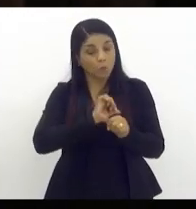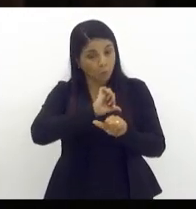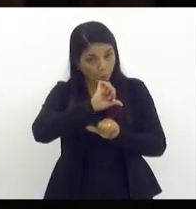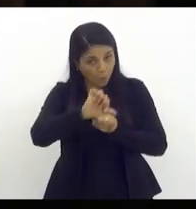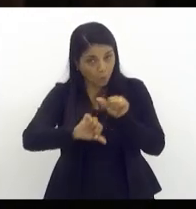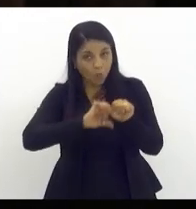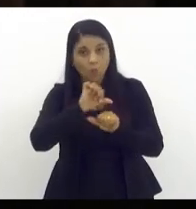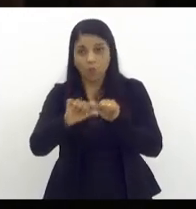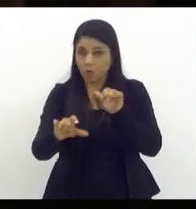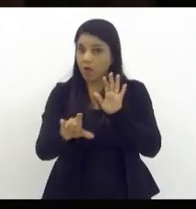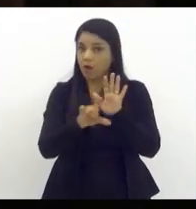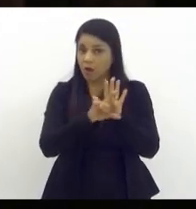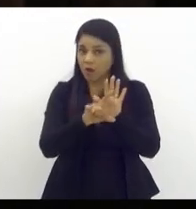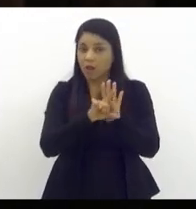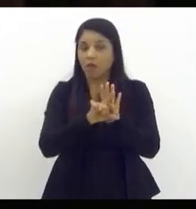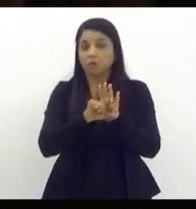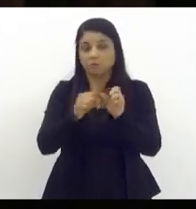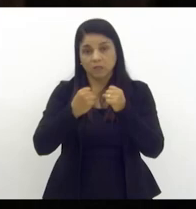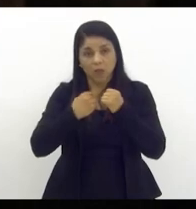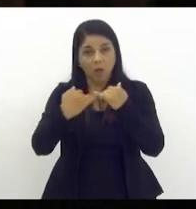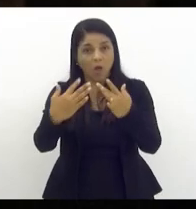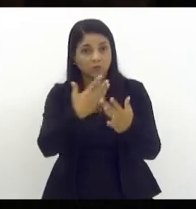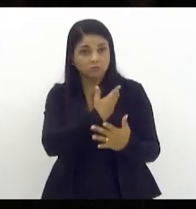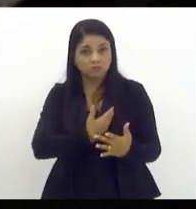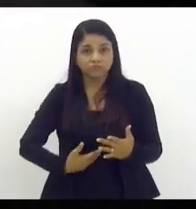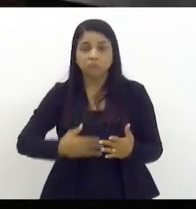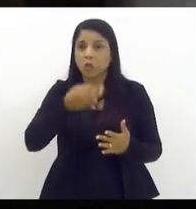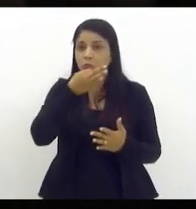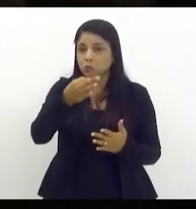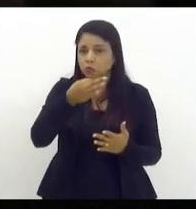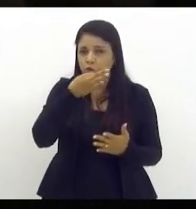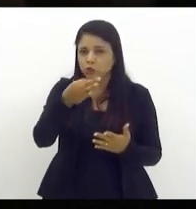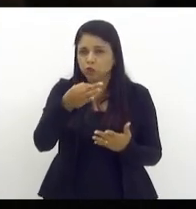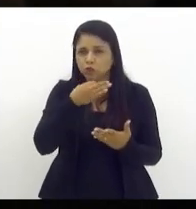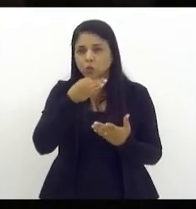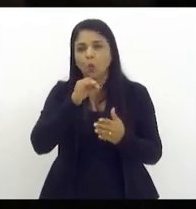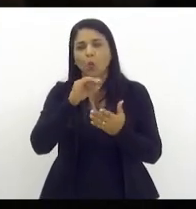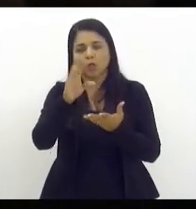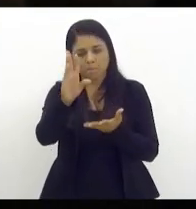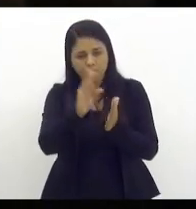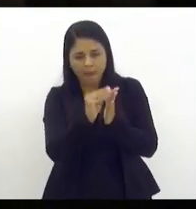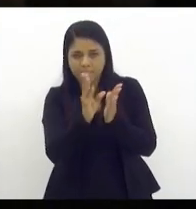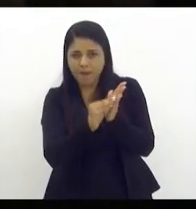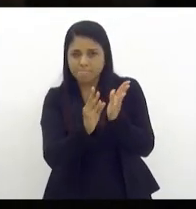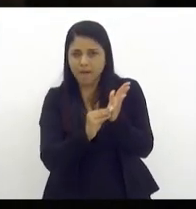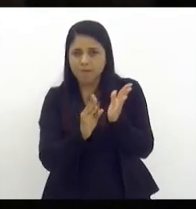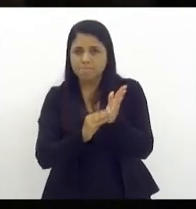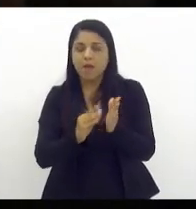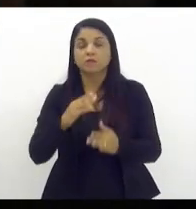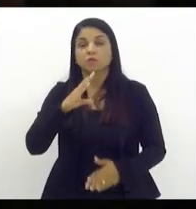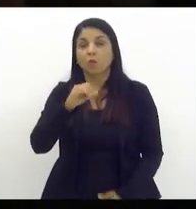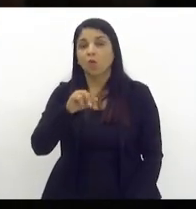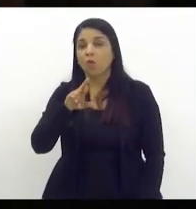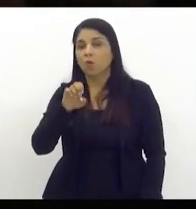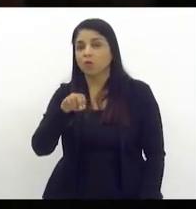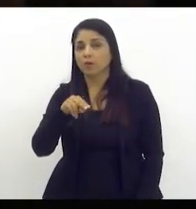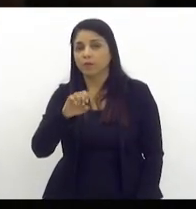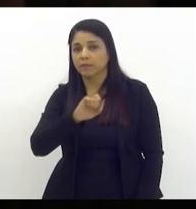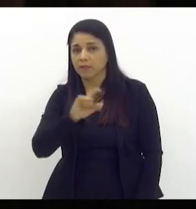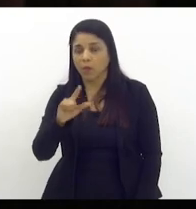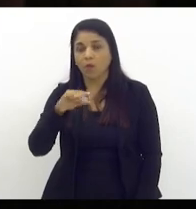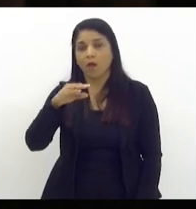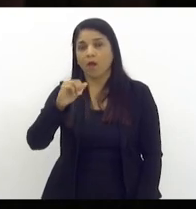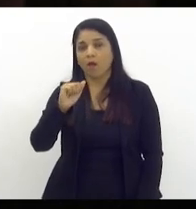na audiência pública, acatando sugestões, inclusive do coronel Laguiola e vários outros, que eram especialistas